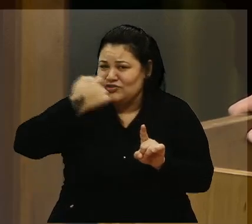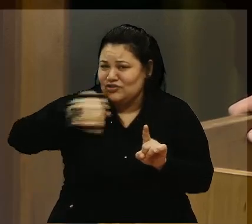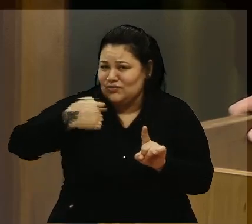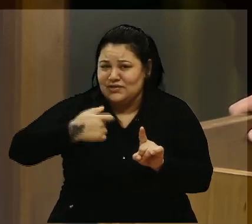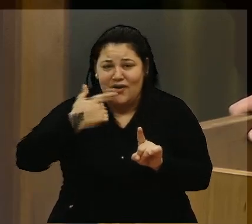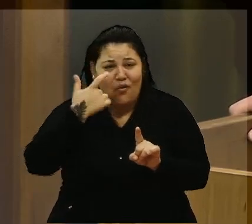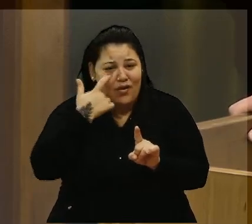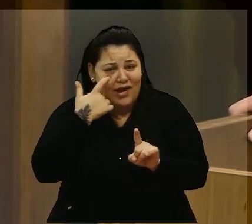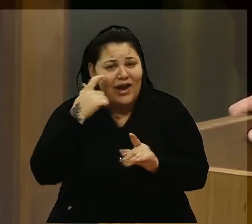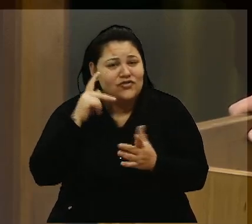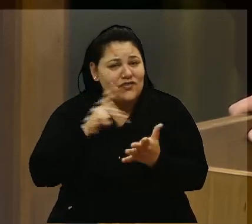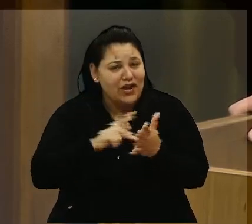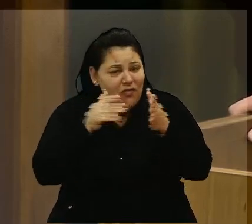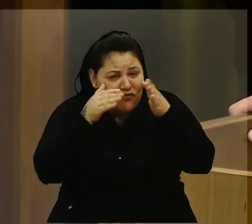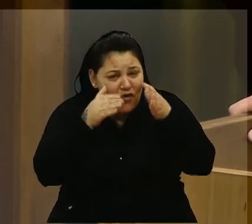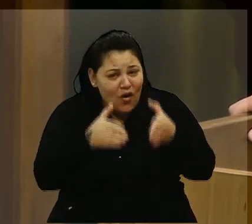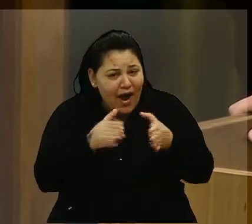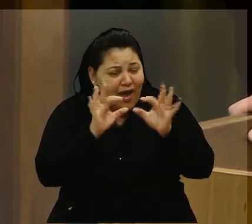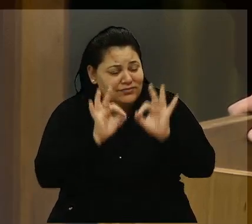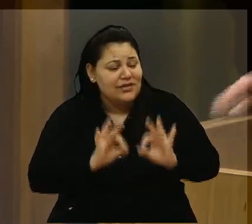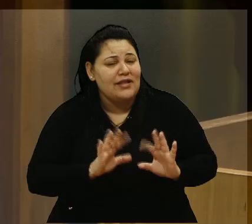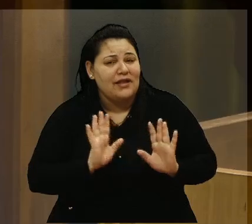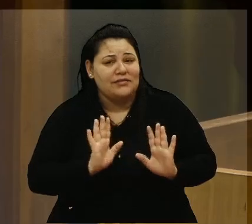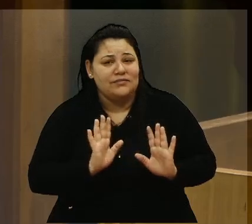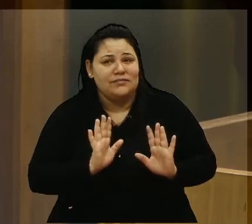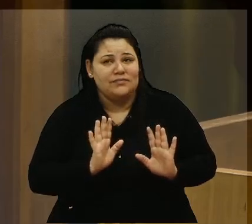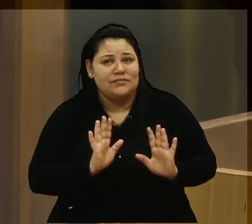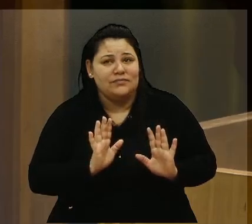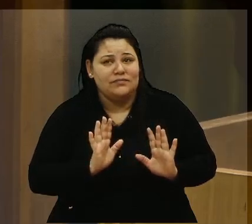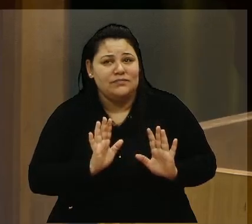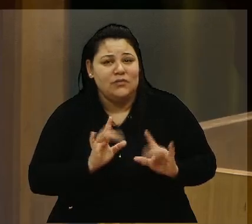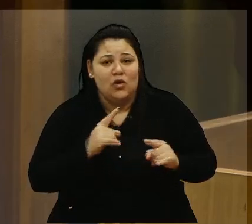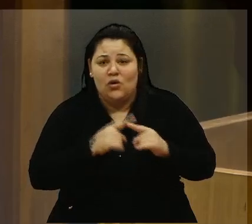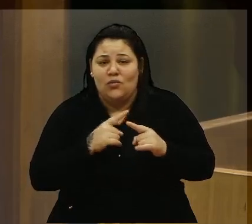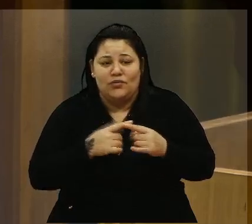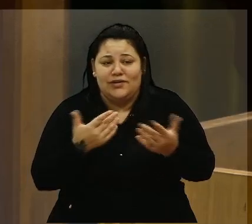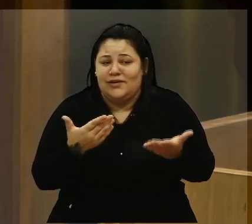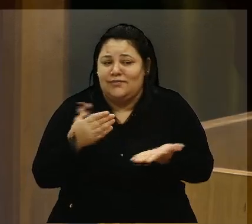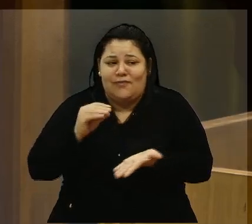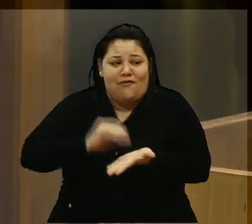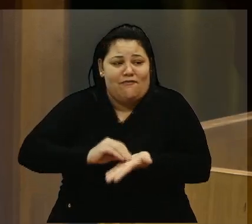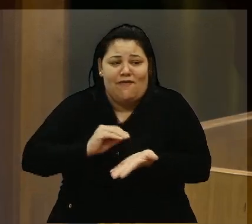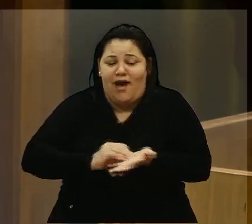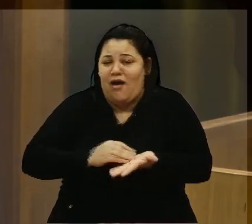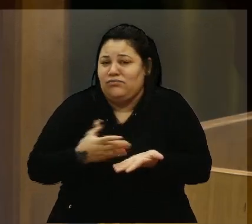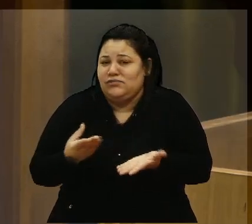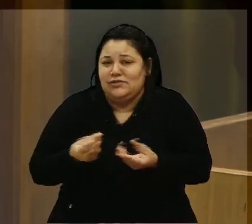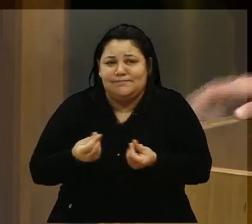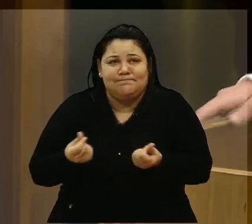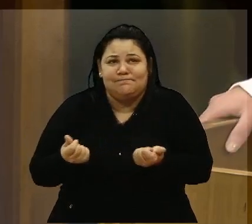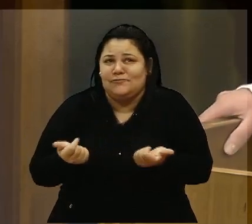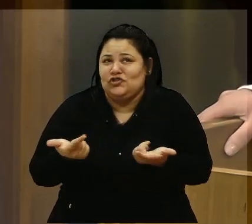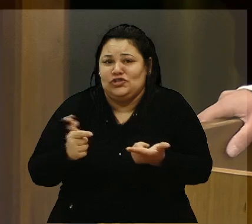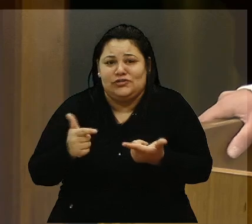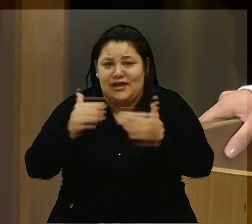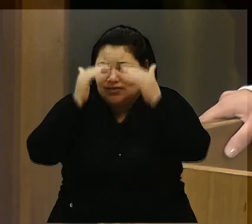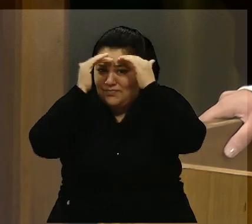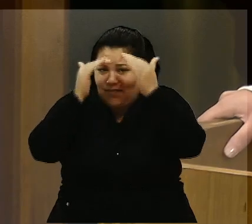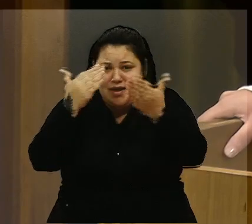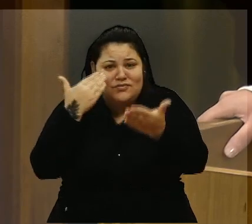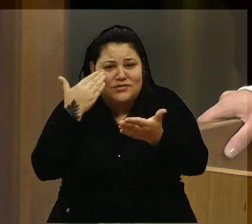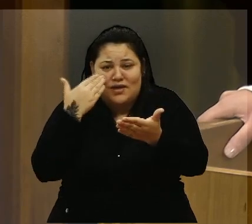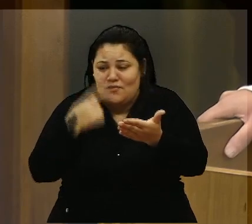muito seriamente para essa questão, que permeia uma falta de respeito, de consideração aos